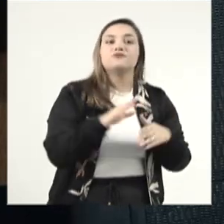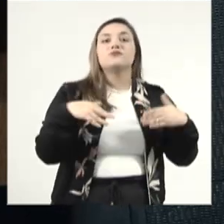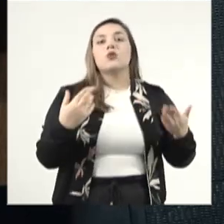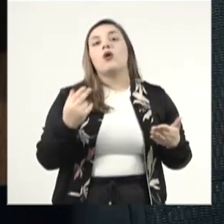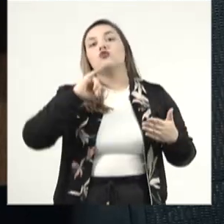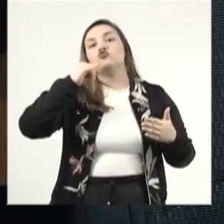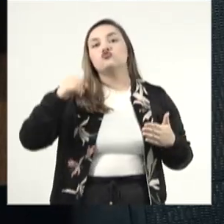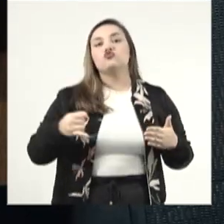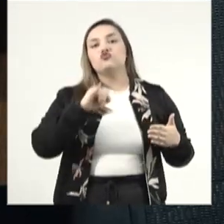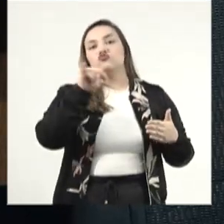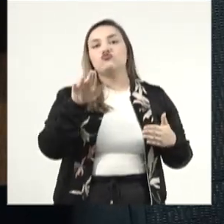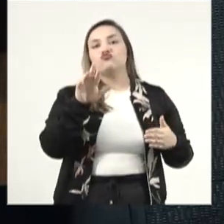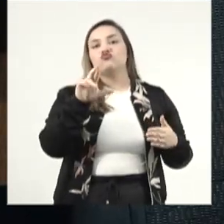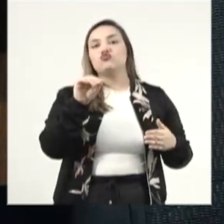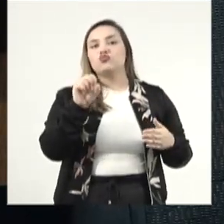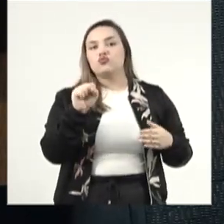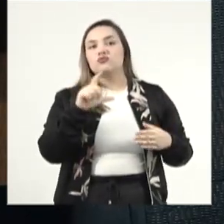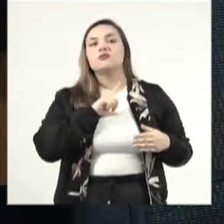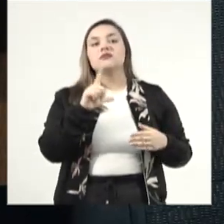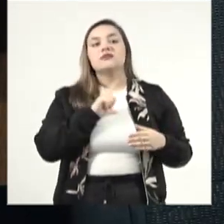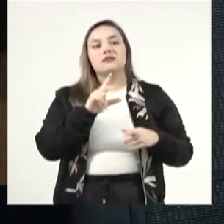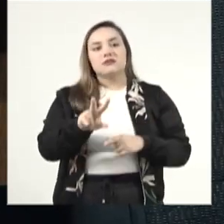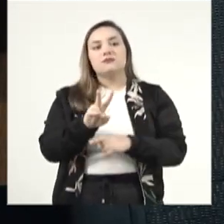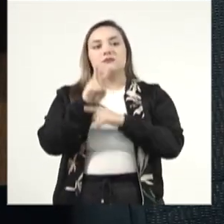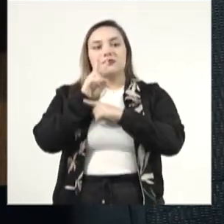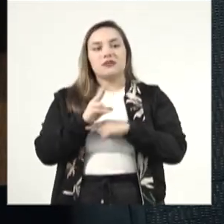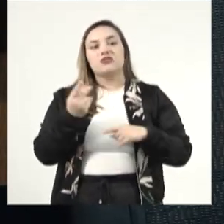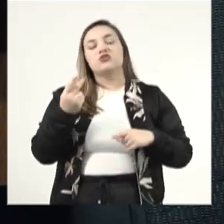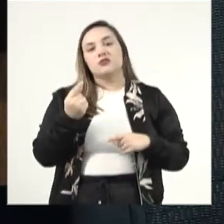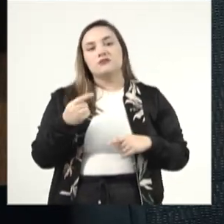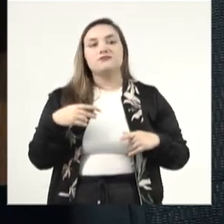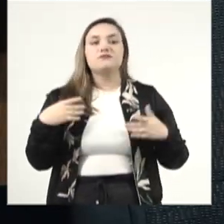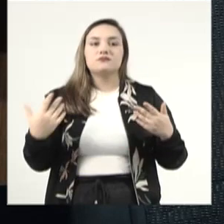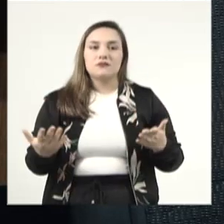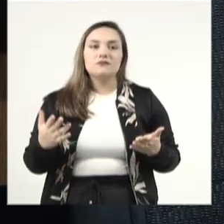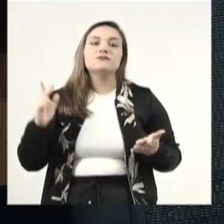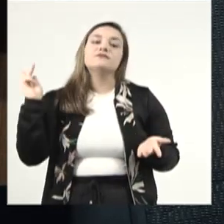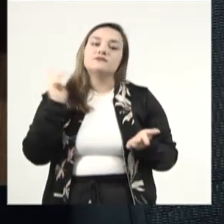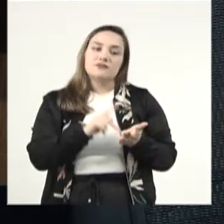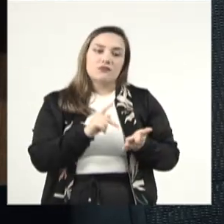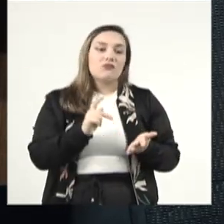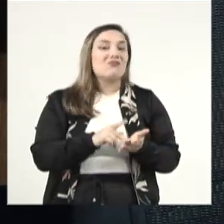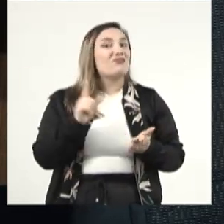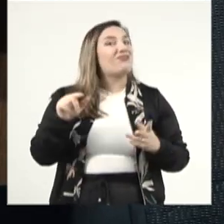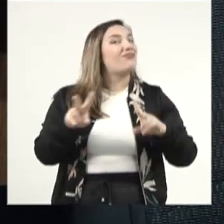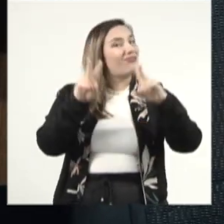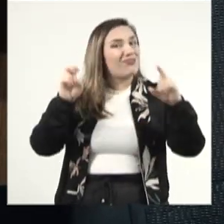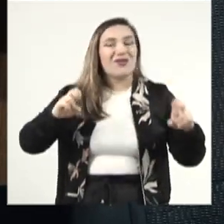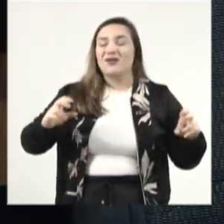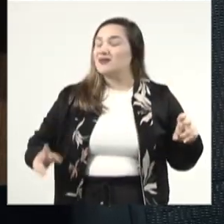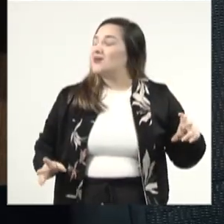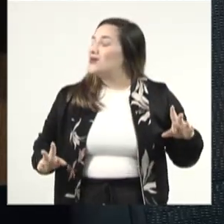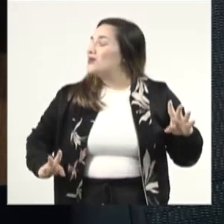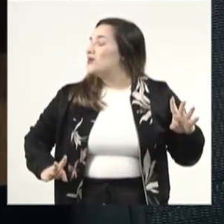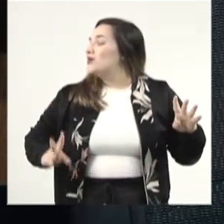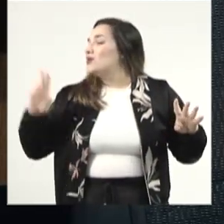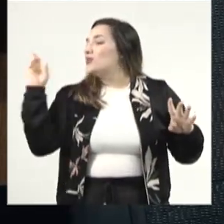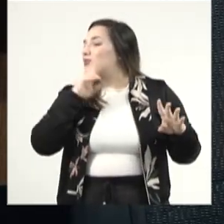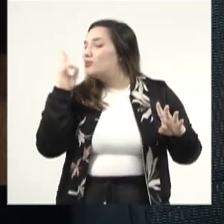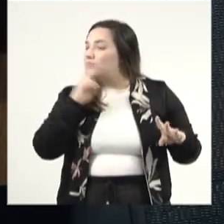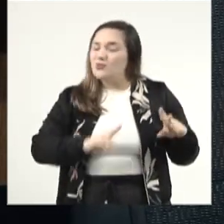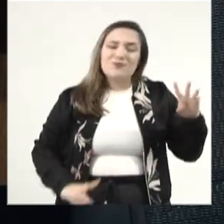juro praticada nesses empréstimos. Em verdade, senhor presidente, isso é uma questão de extrema urgência. Os